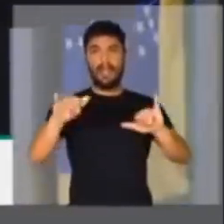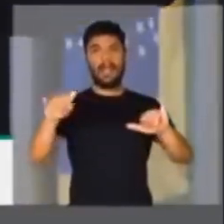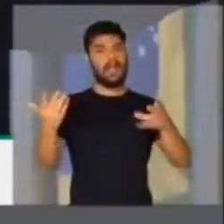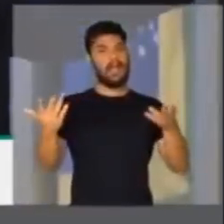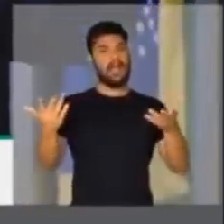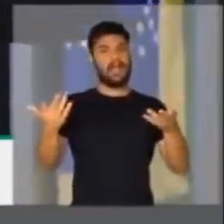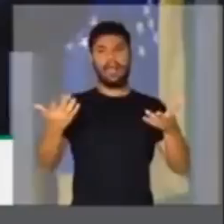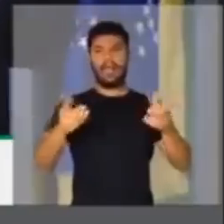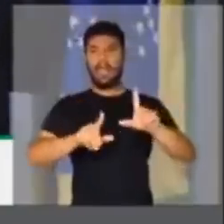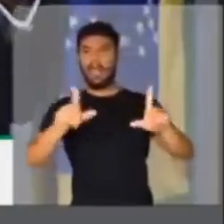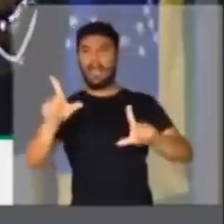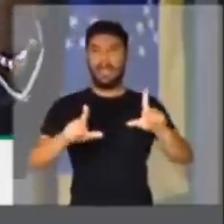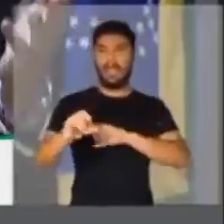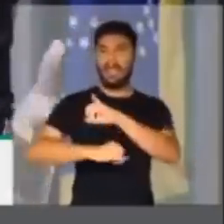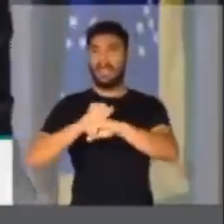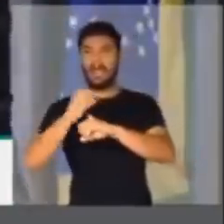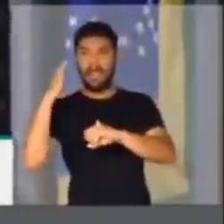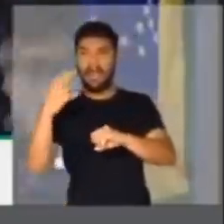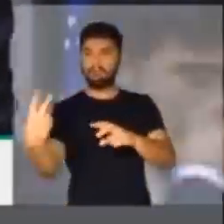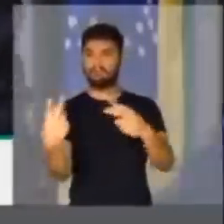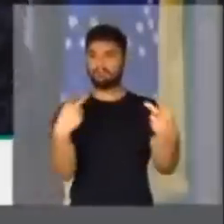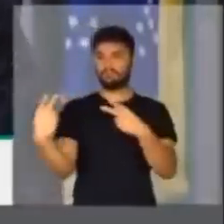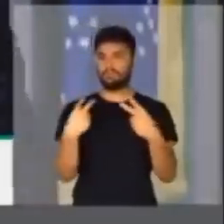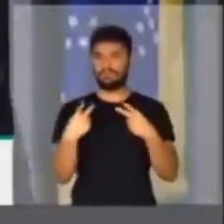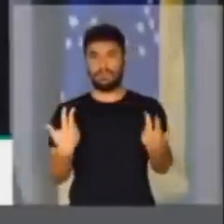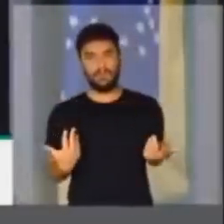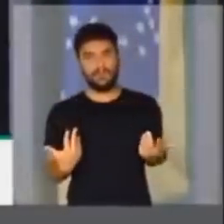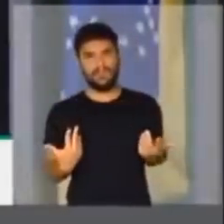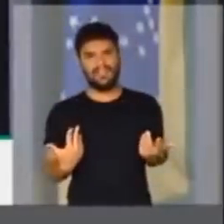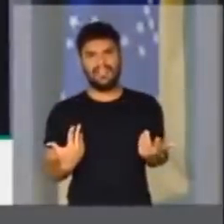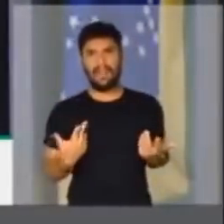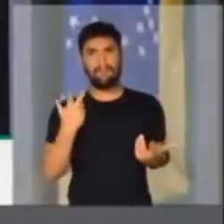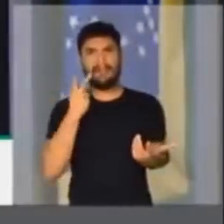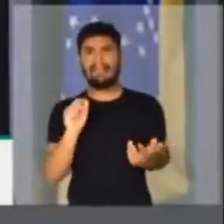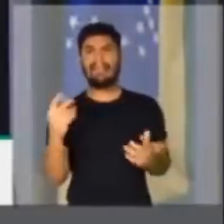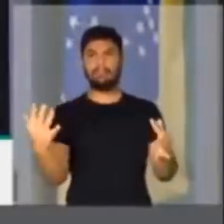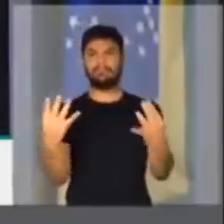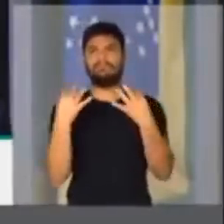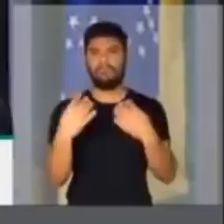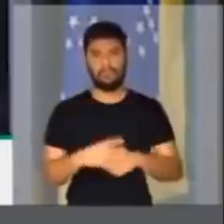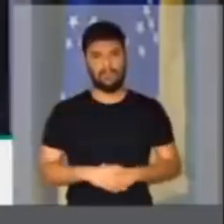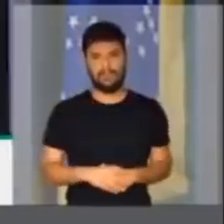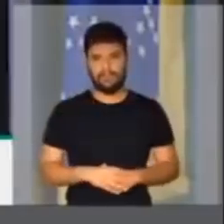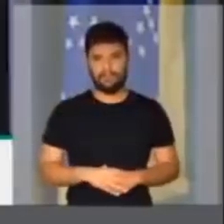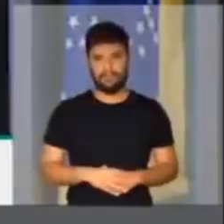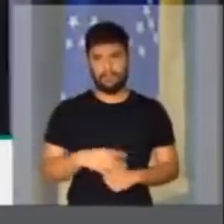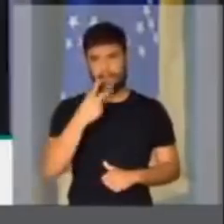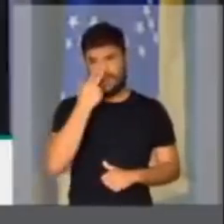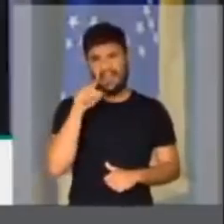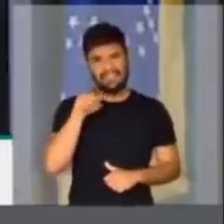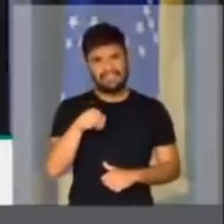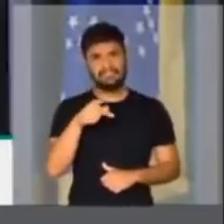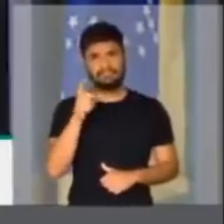imprensa, preste atenção, imprensa, para chamar atenção para uma, talvez não uma